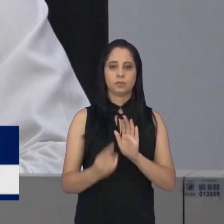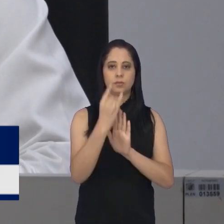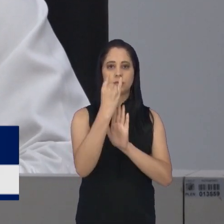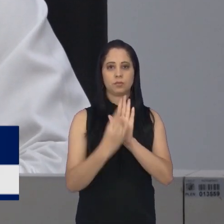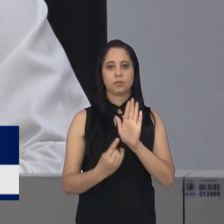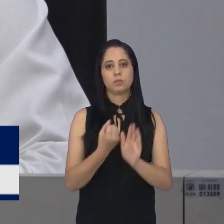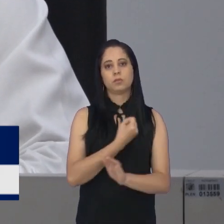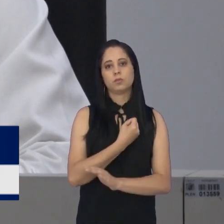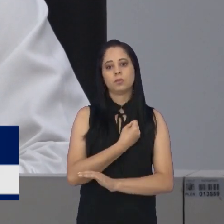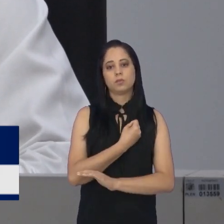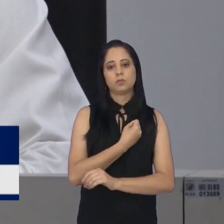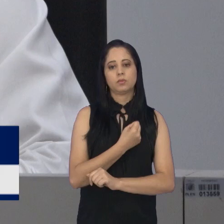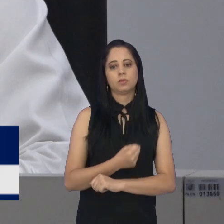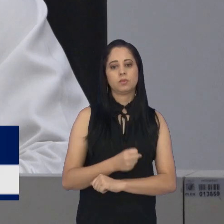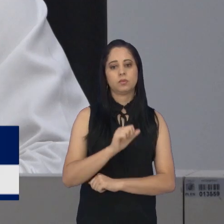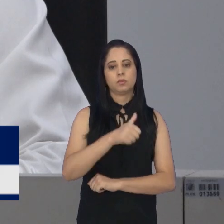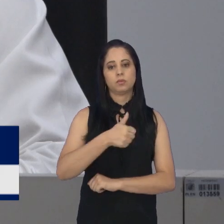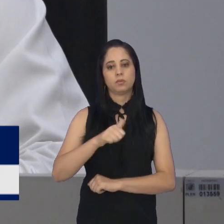Processo